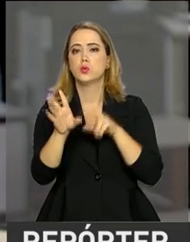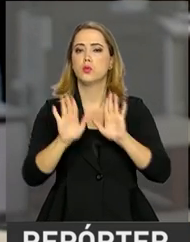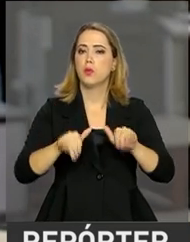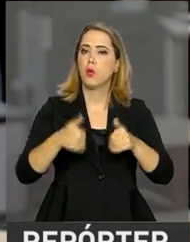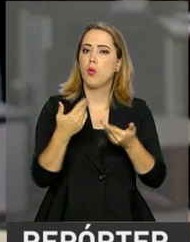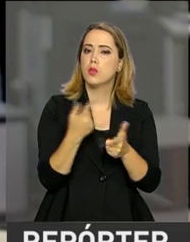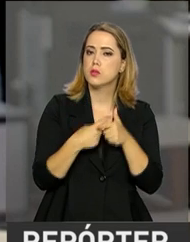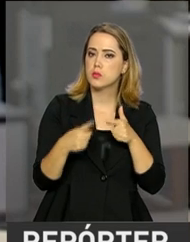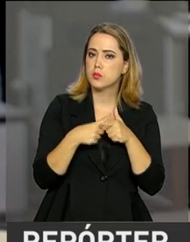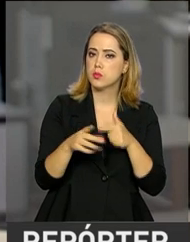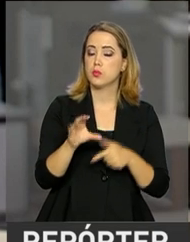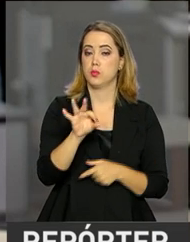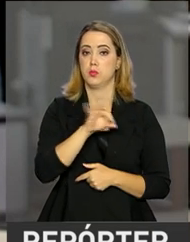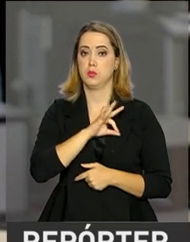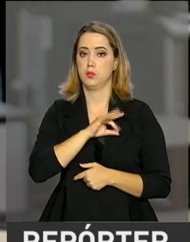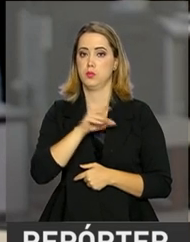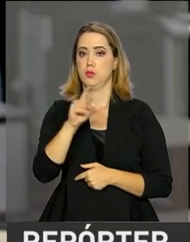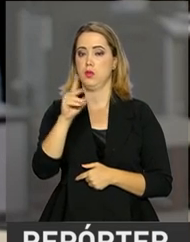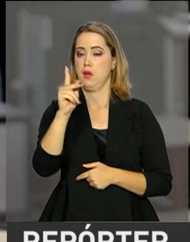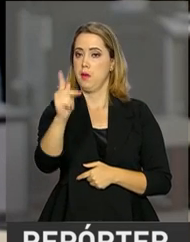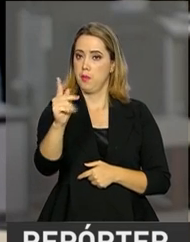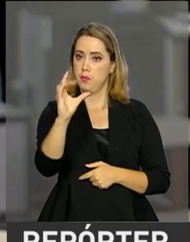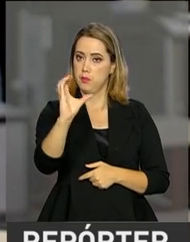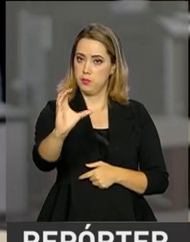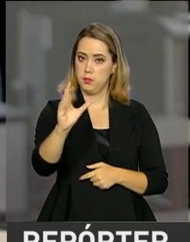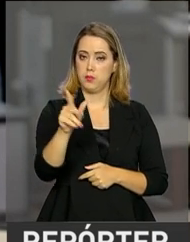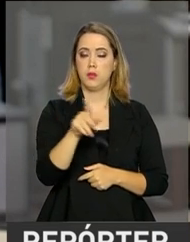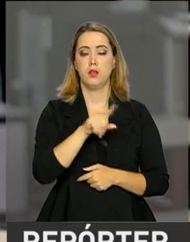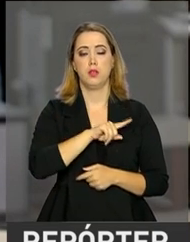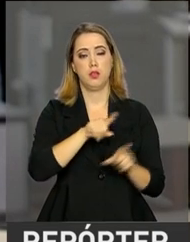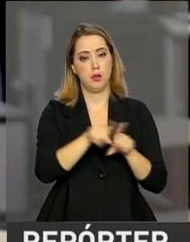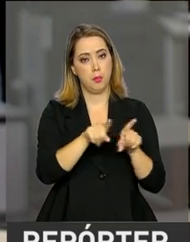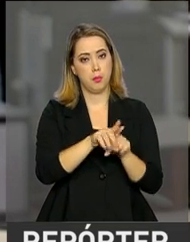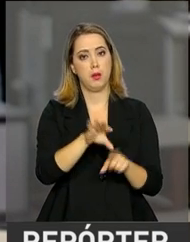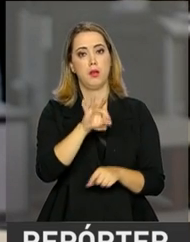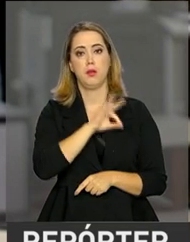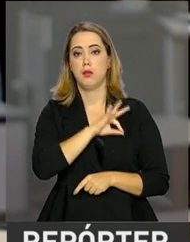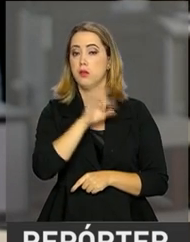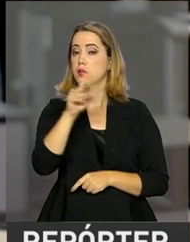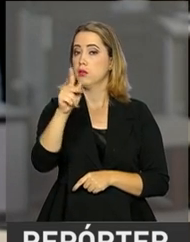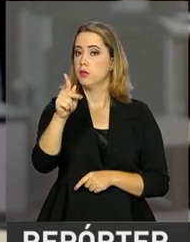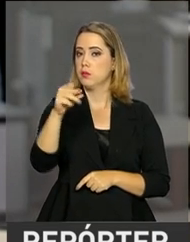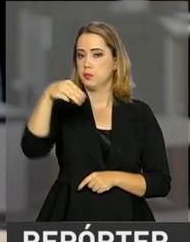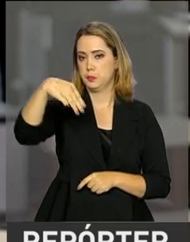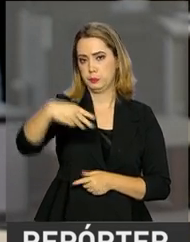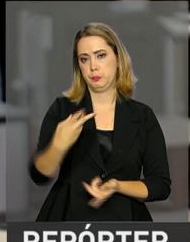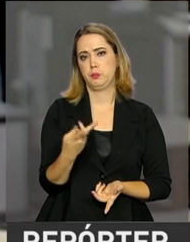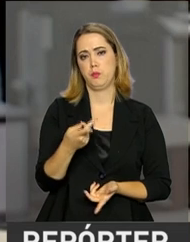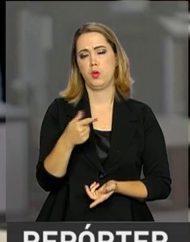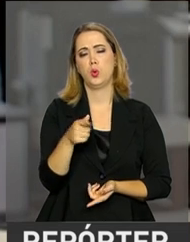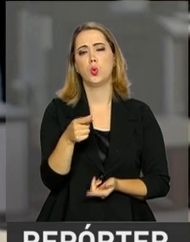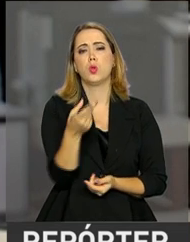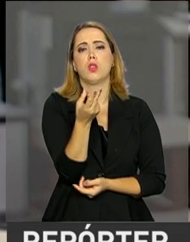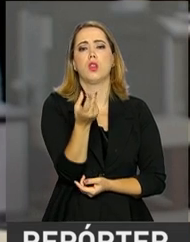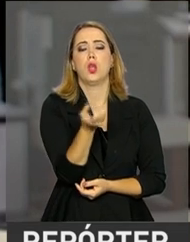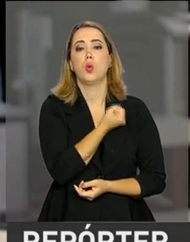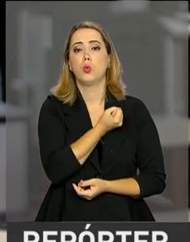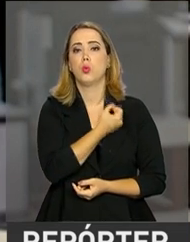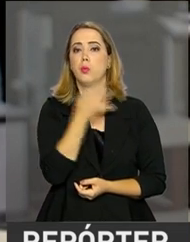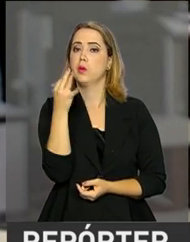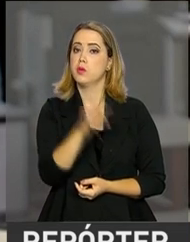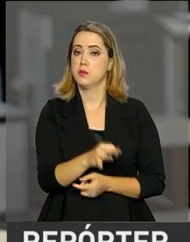ocorrências das polícias civil e Militar do estado na portaria o Ministério da Justiça não especifica o número de Agentes destacados para esse